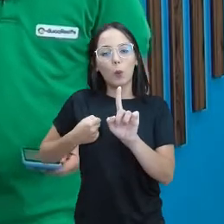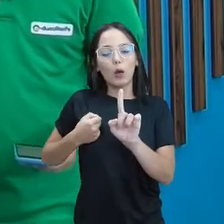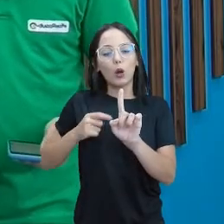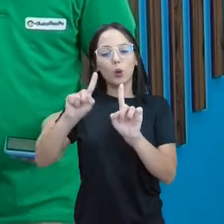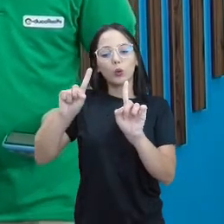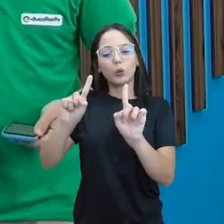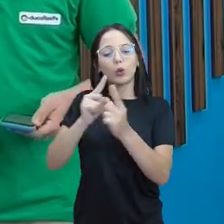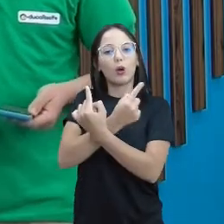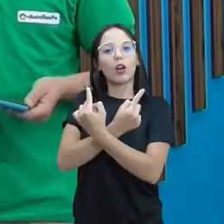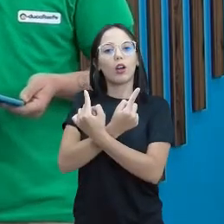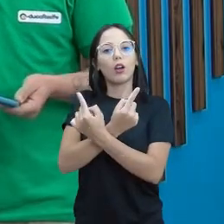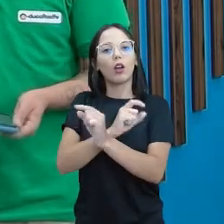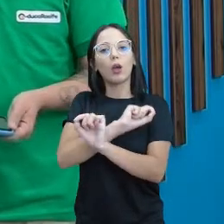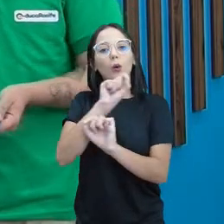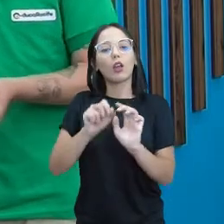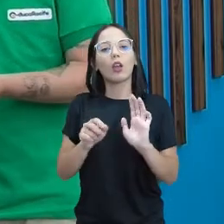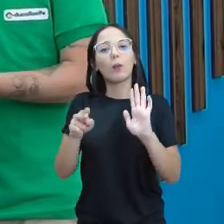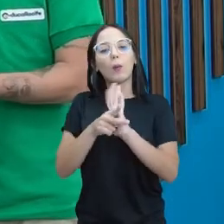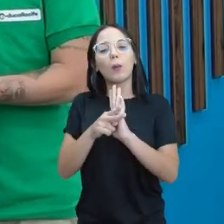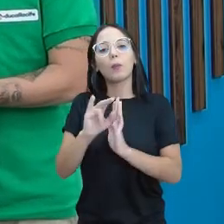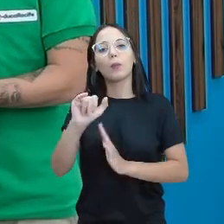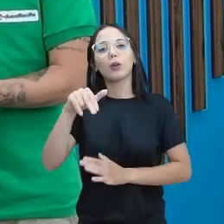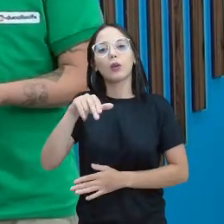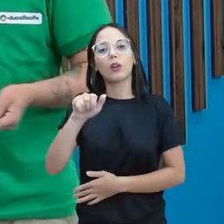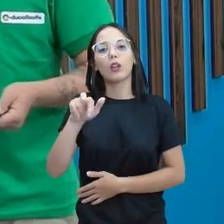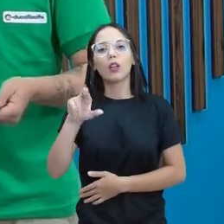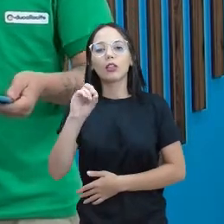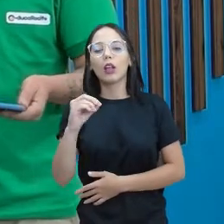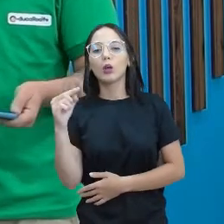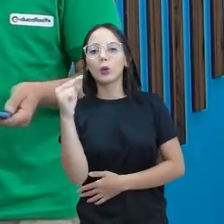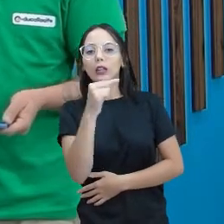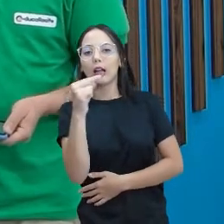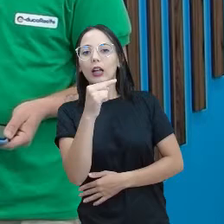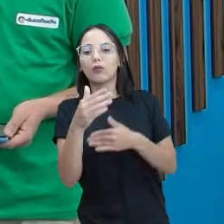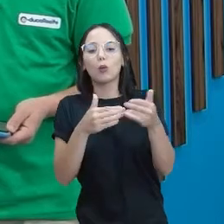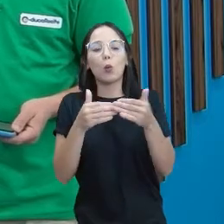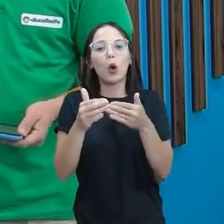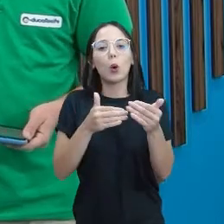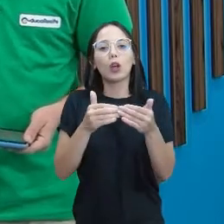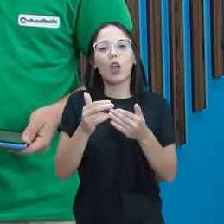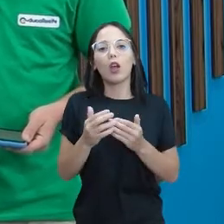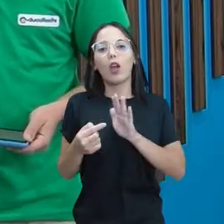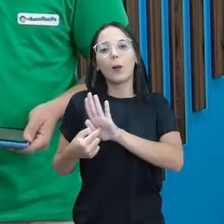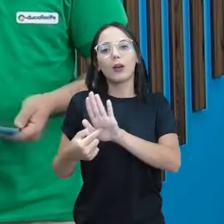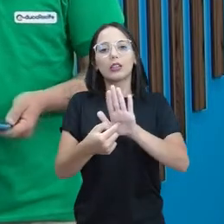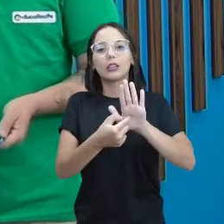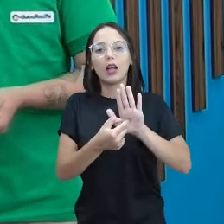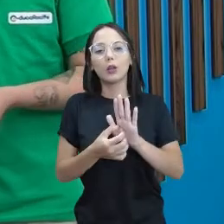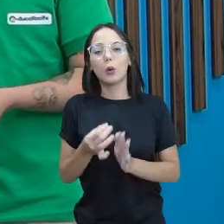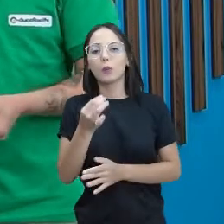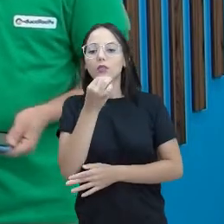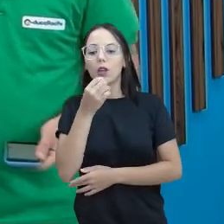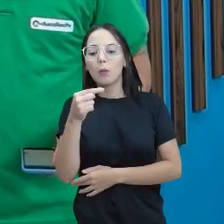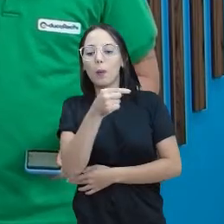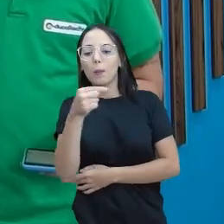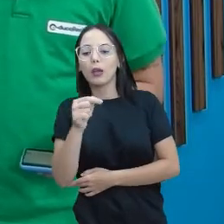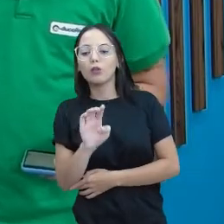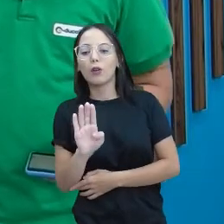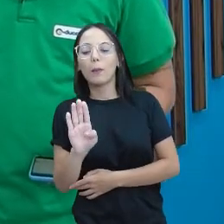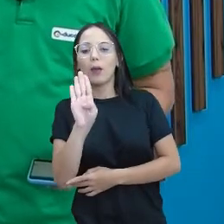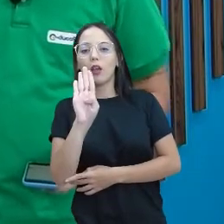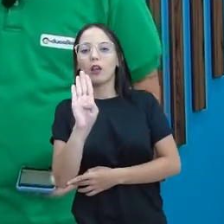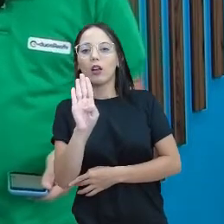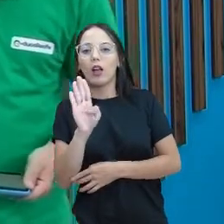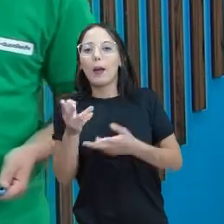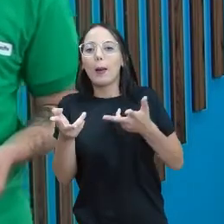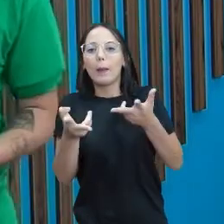eu estou colocando como um inteiro negativo, qualquer, no caso ali representado por menos b, a gente vai